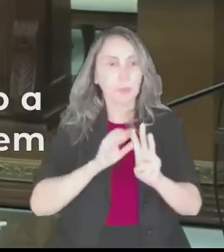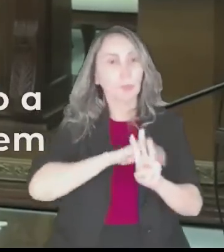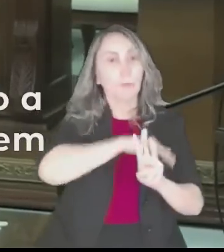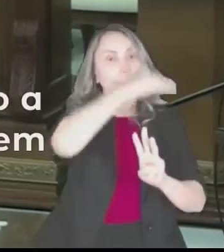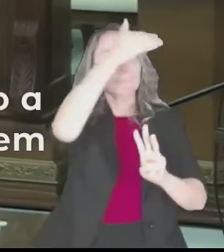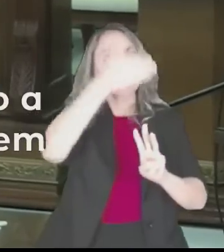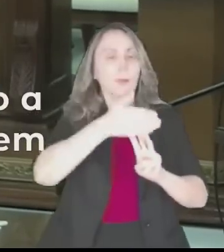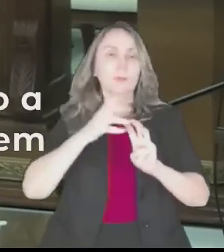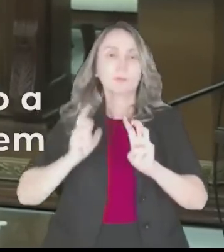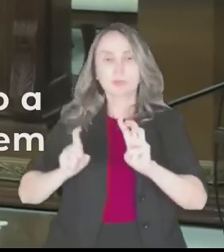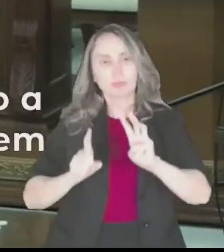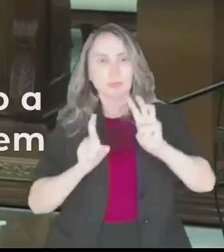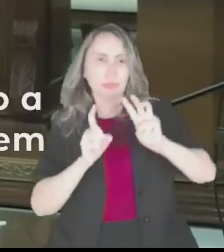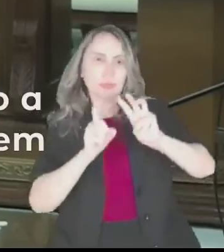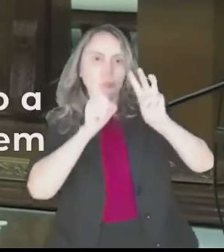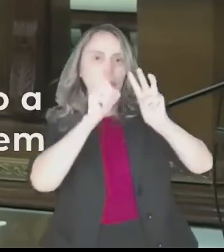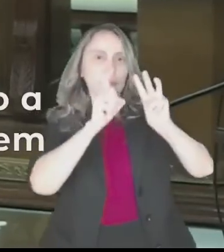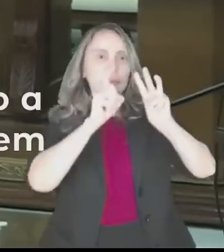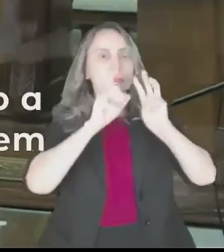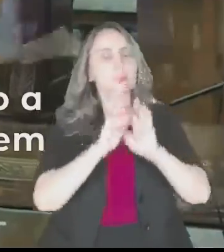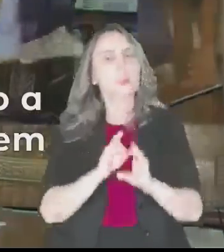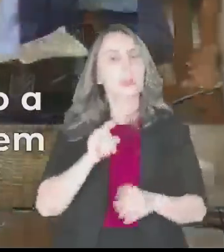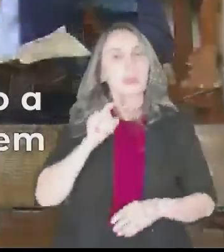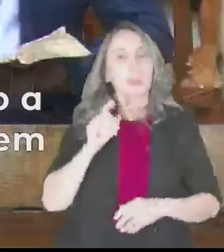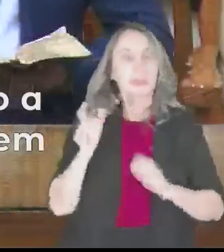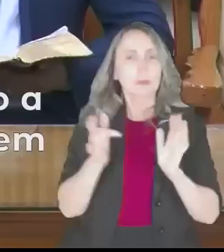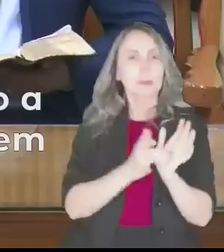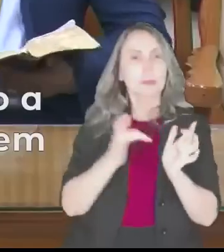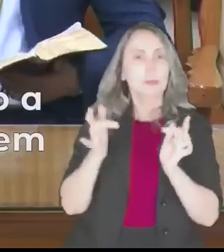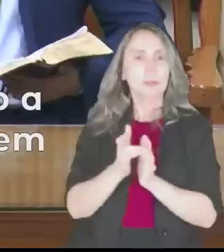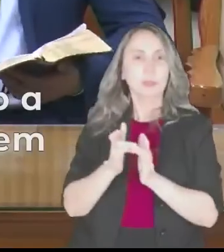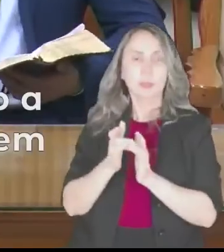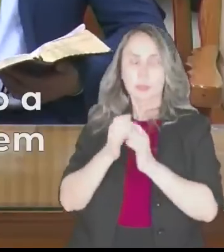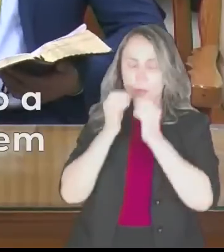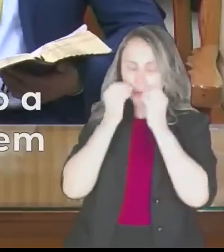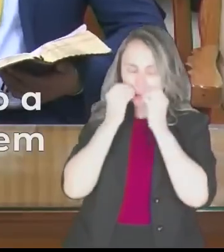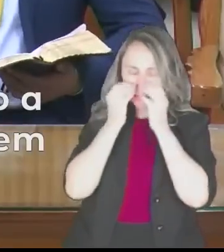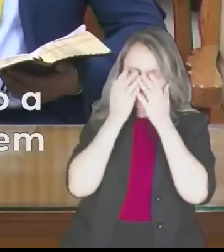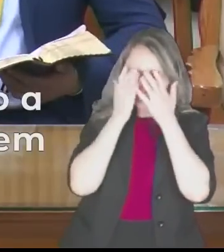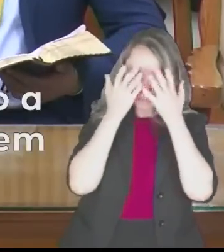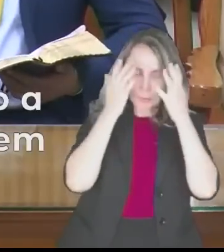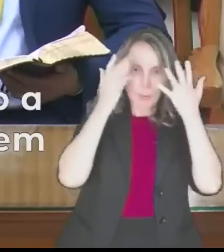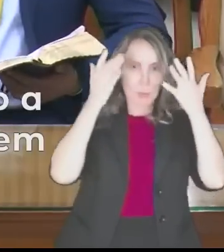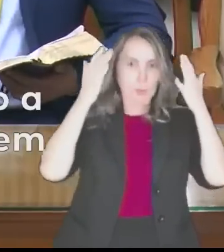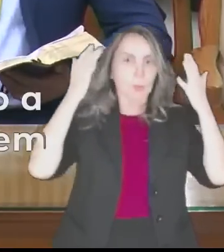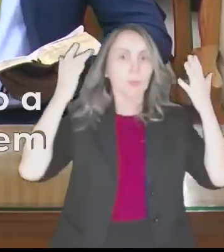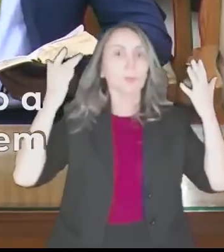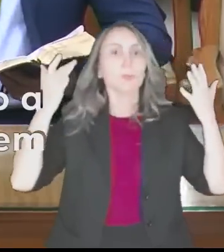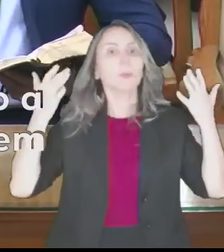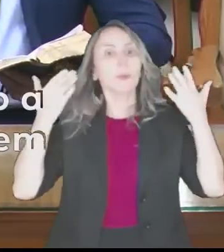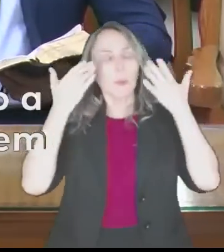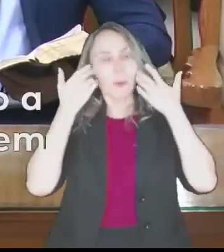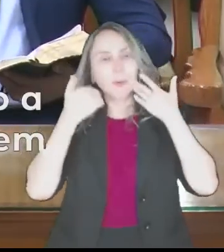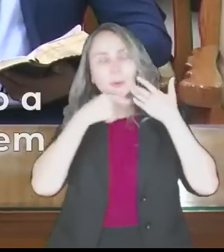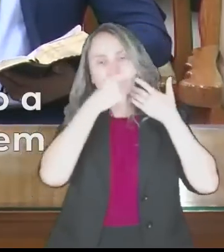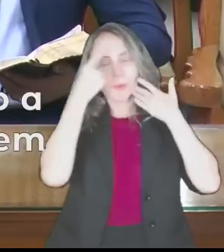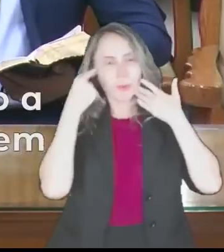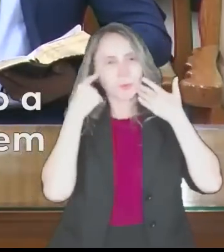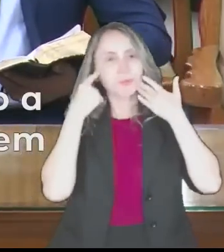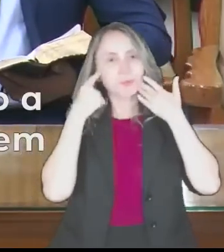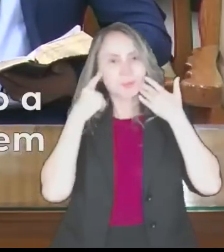diante deles. E 6 dias depois, Jesus tomou consigo a quem? Eu gostaria da participação da igreja. Tomou consigo a